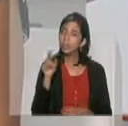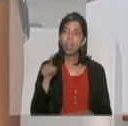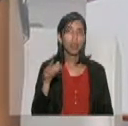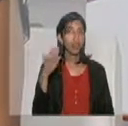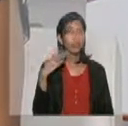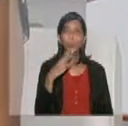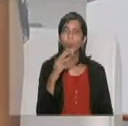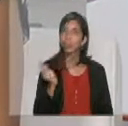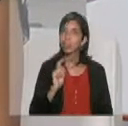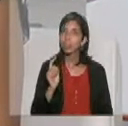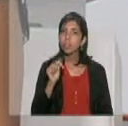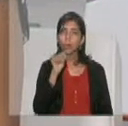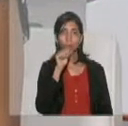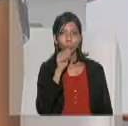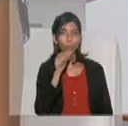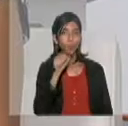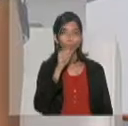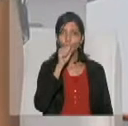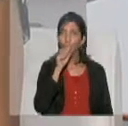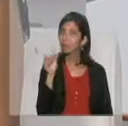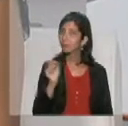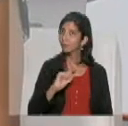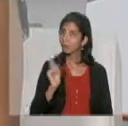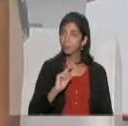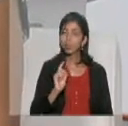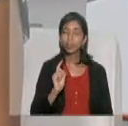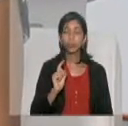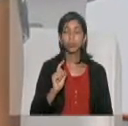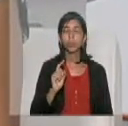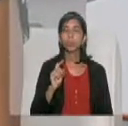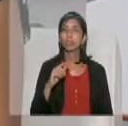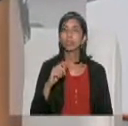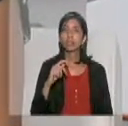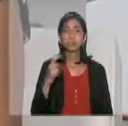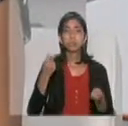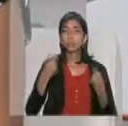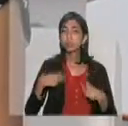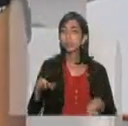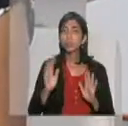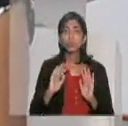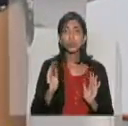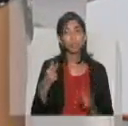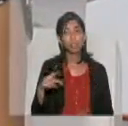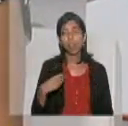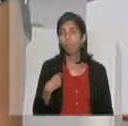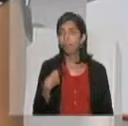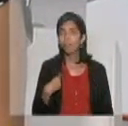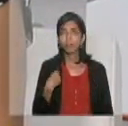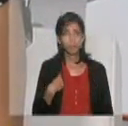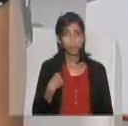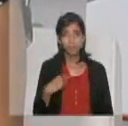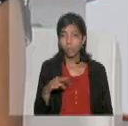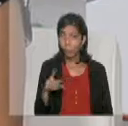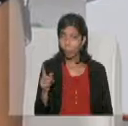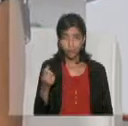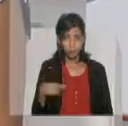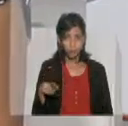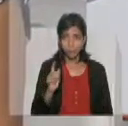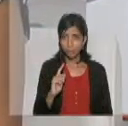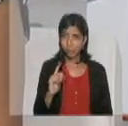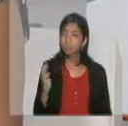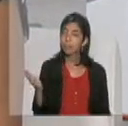conhece muito, porque ela mesma vai até onde dá o reflexo, aí ela volta Aí ela vai de novo, aí ela já